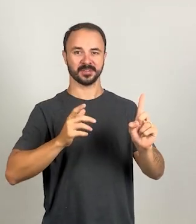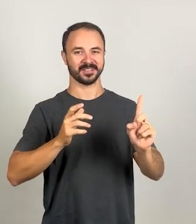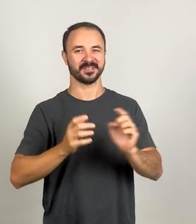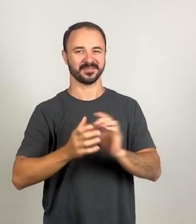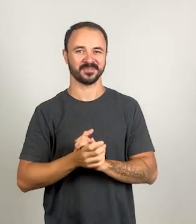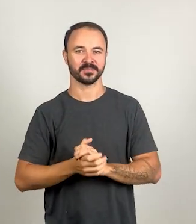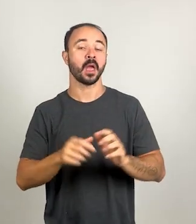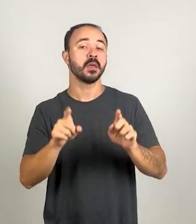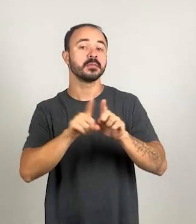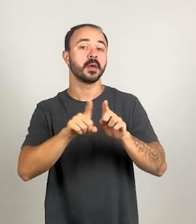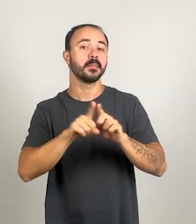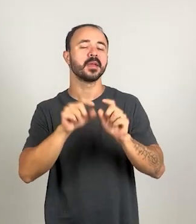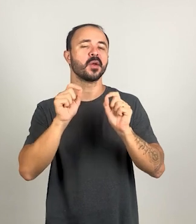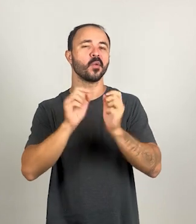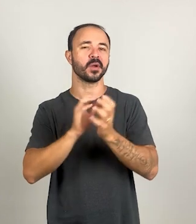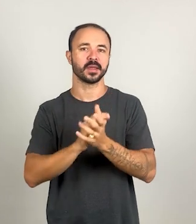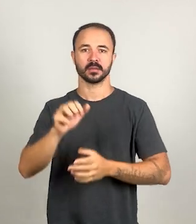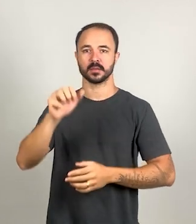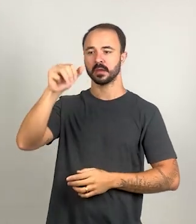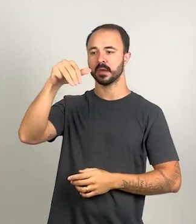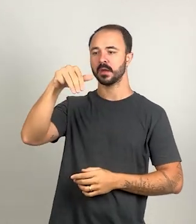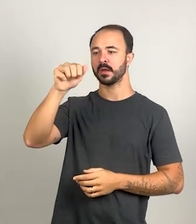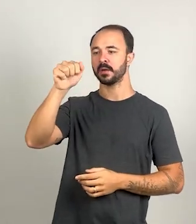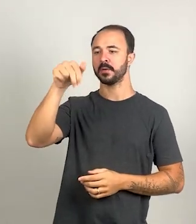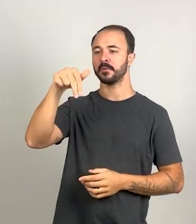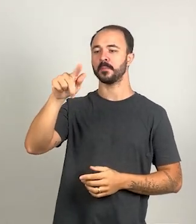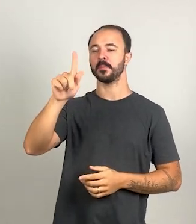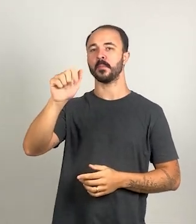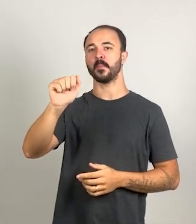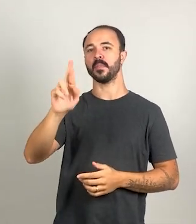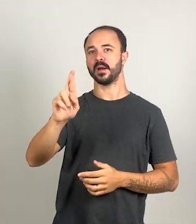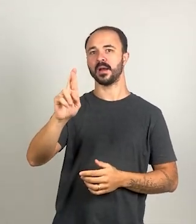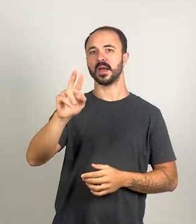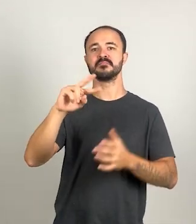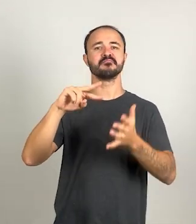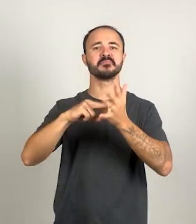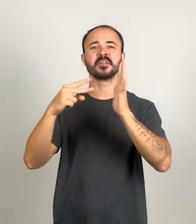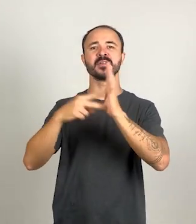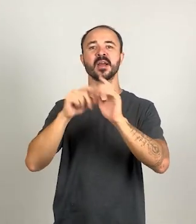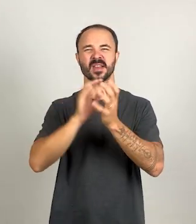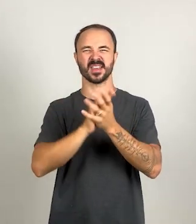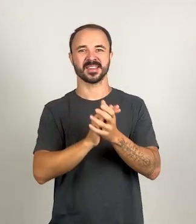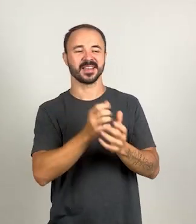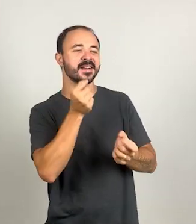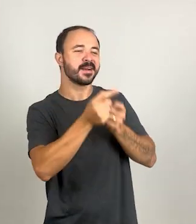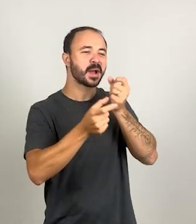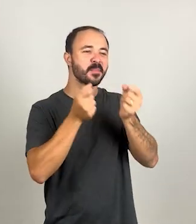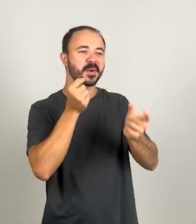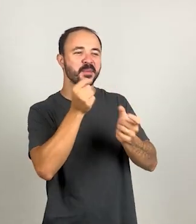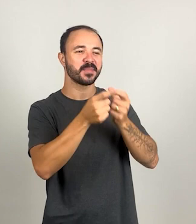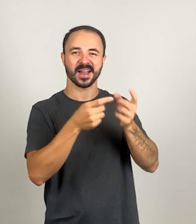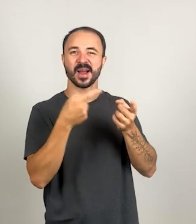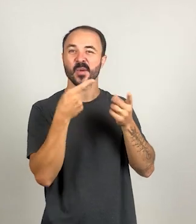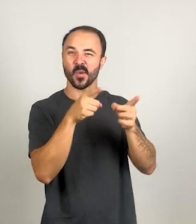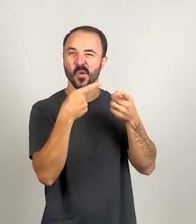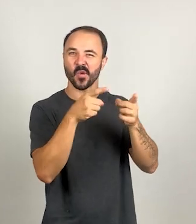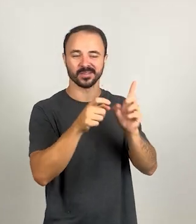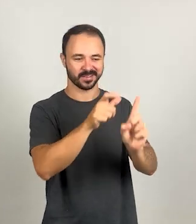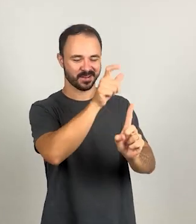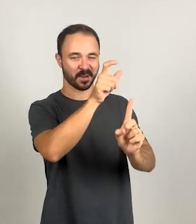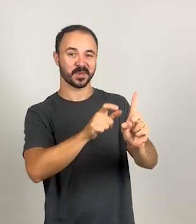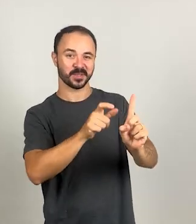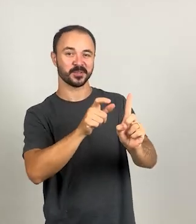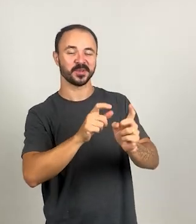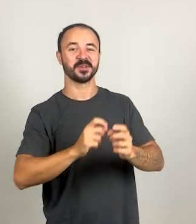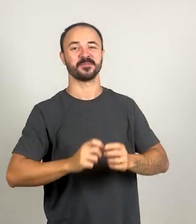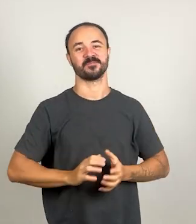é zoar rir de alguém aqui também usamos muito a palavra pior quando queremos dizer que algo